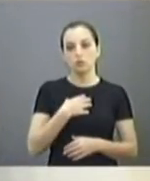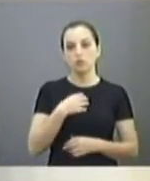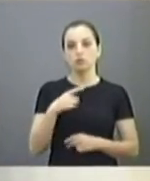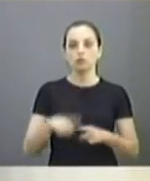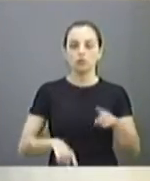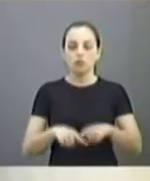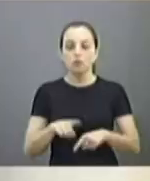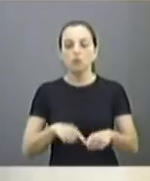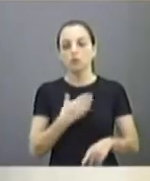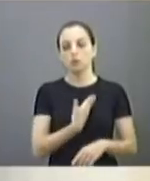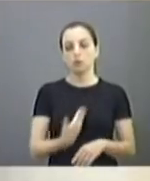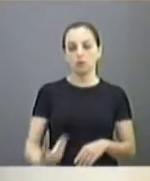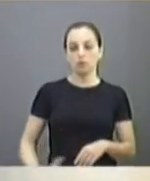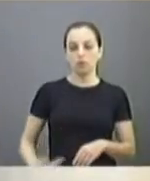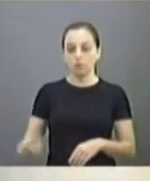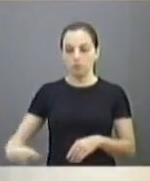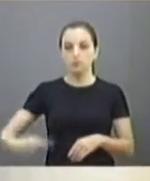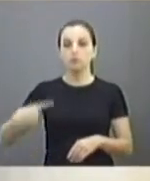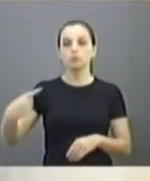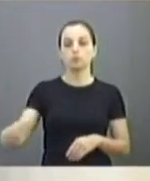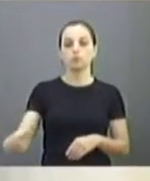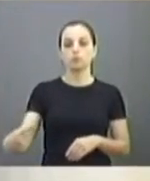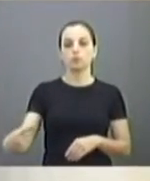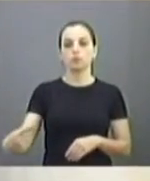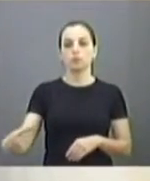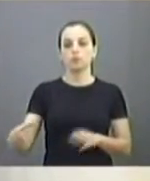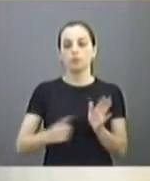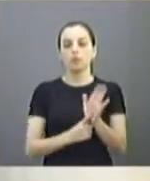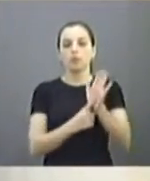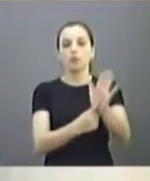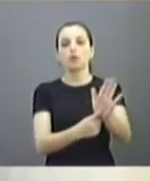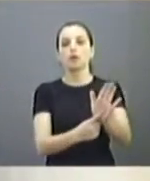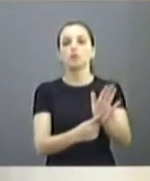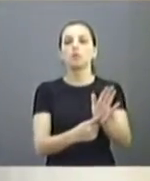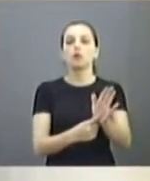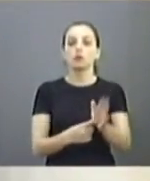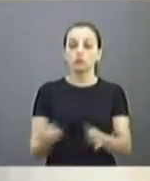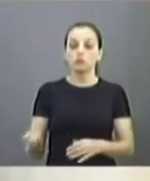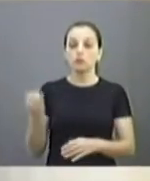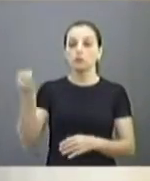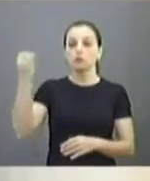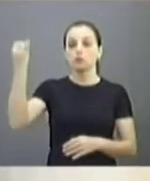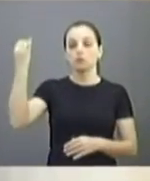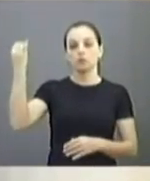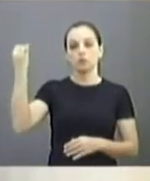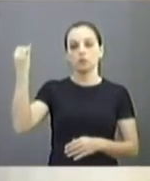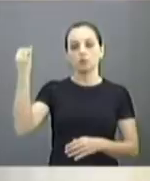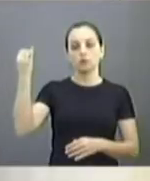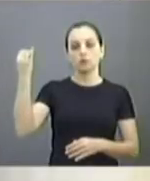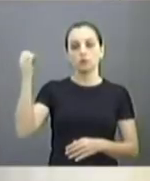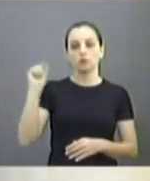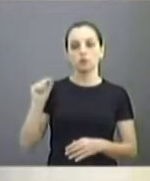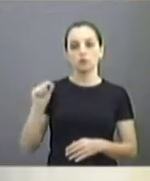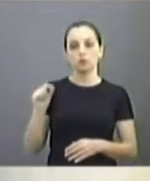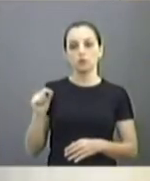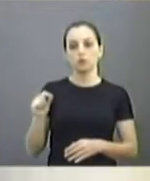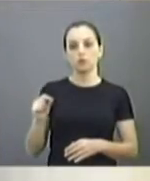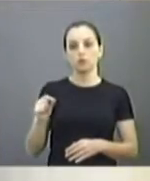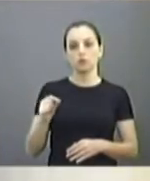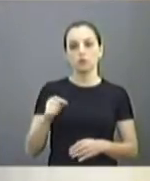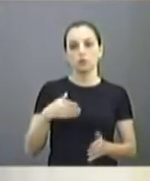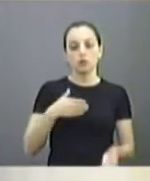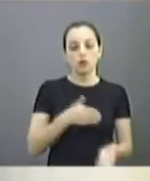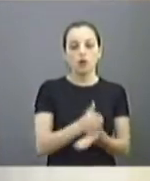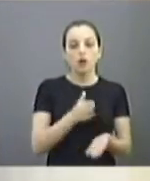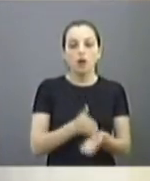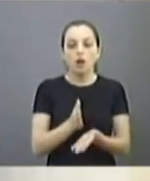aparelhamento público. Outra questão que está colocada lá, que também é muito séria, é a questão de acesso